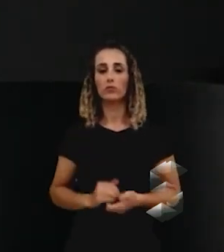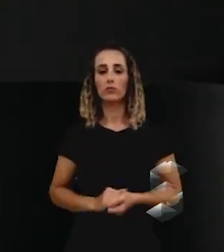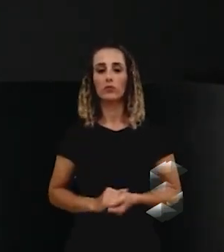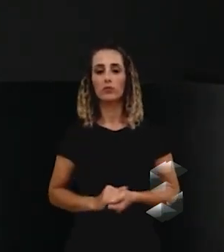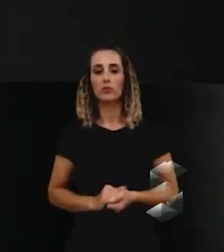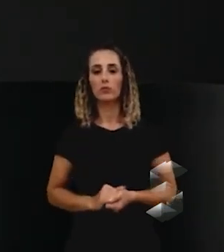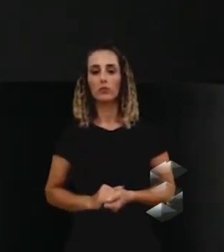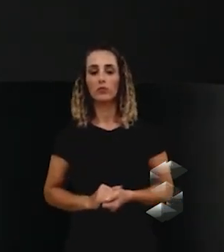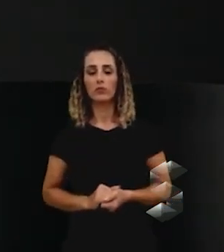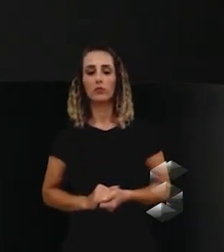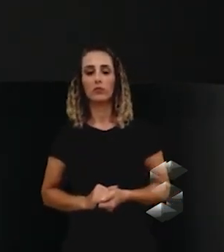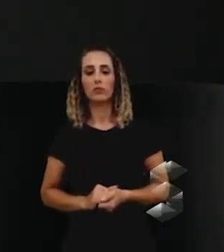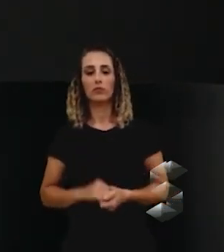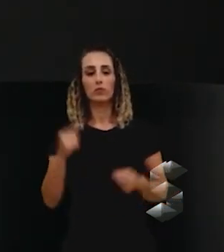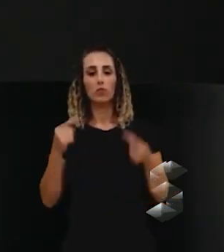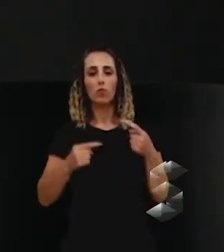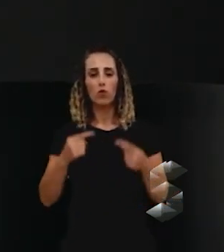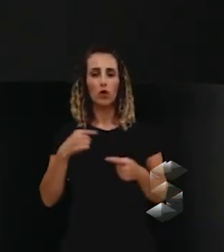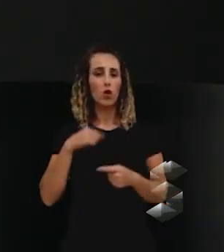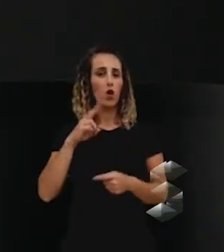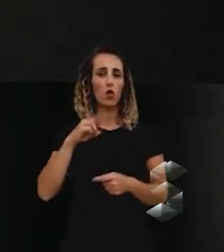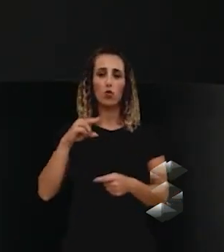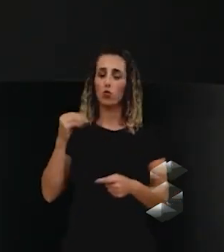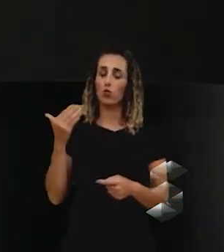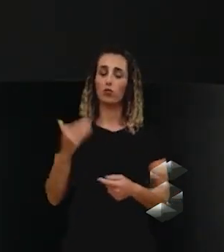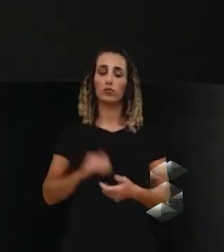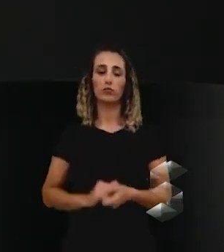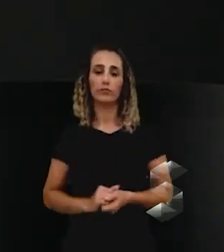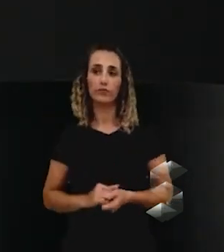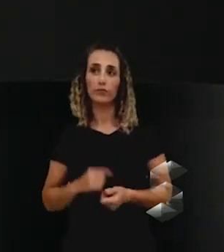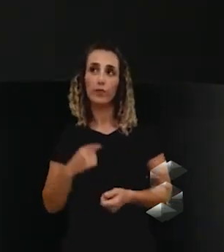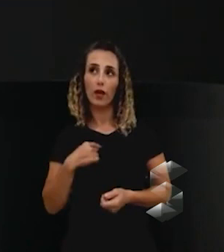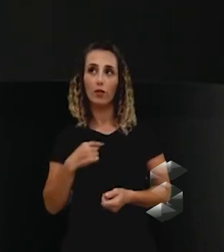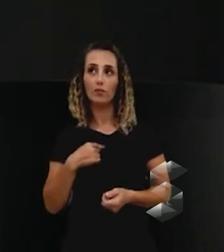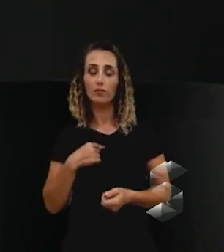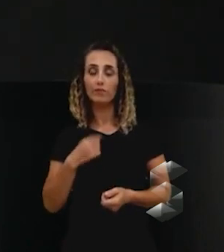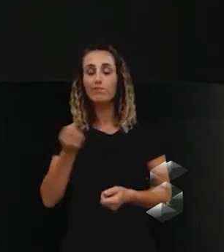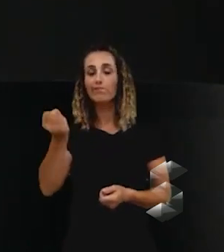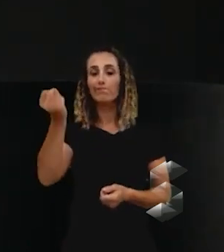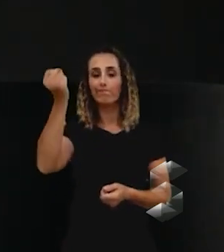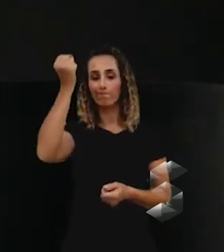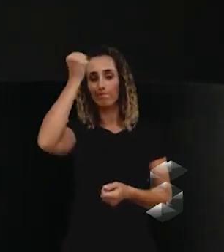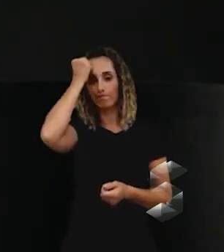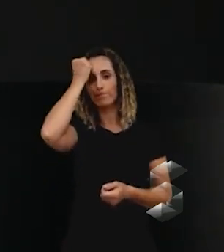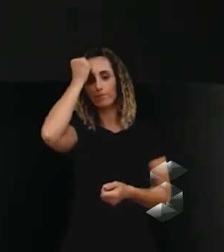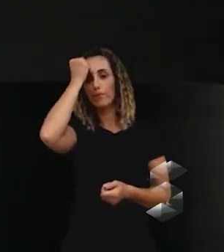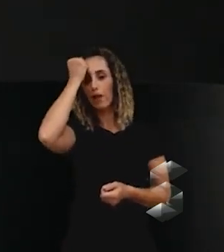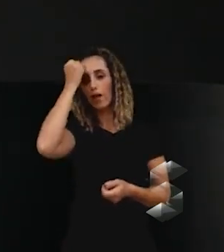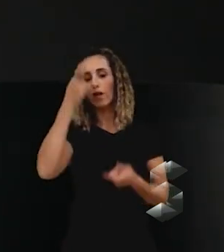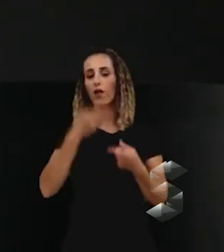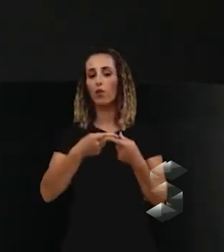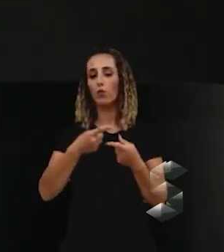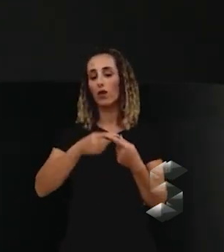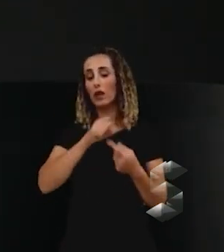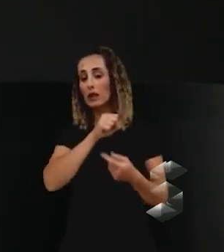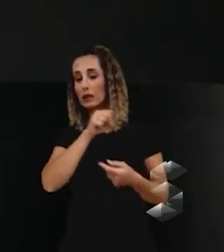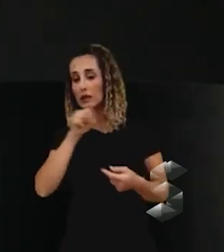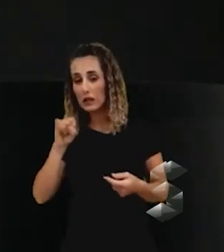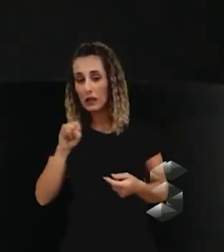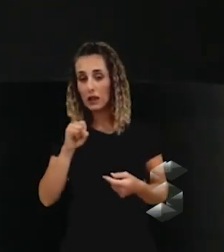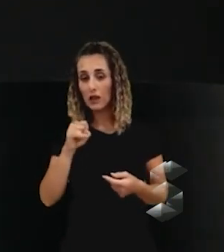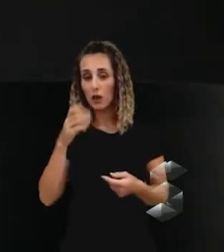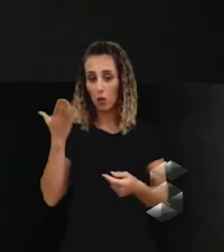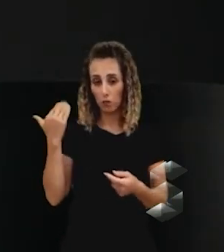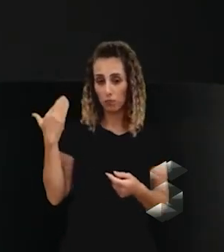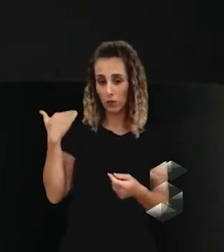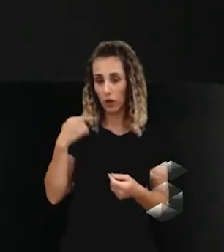Nunca fui político e hoje me arrependo porque poderia ter feito muito